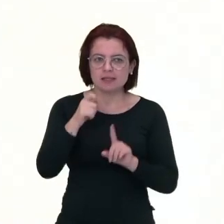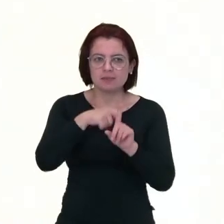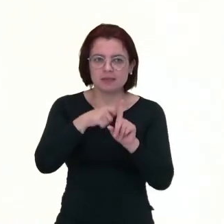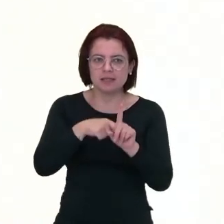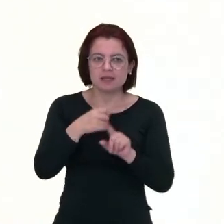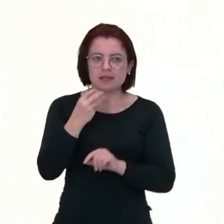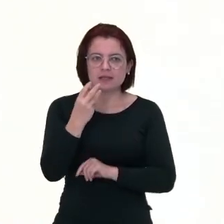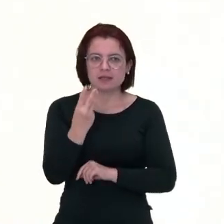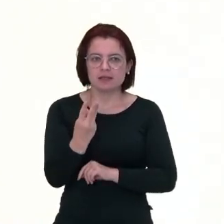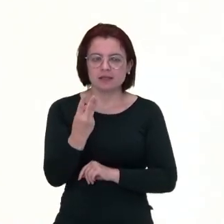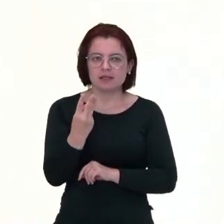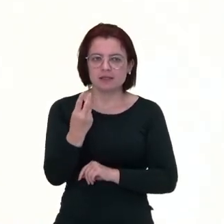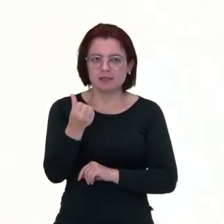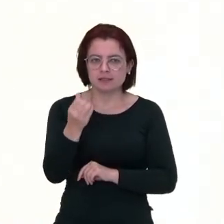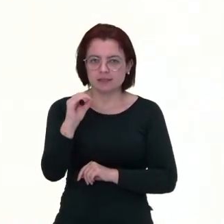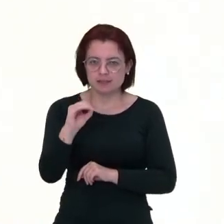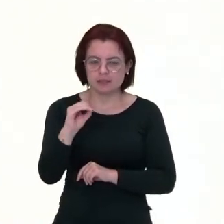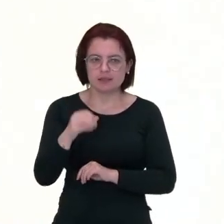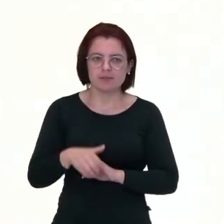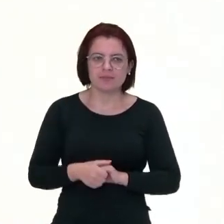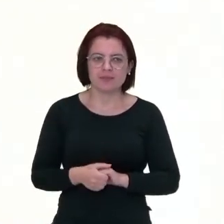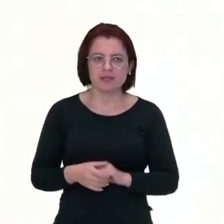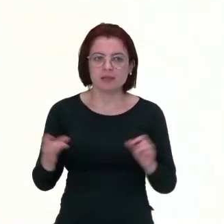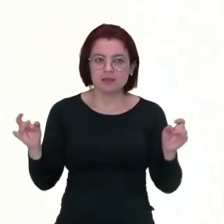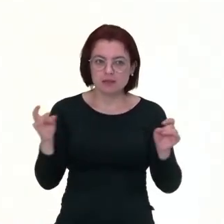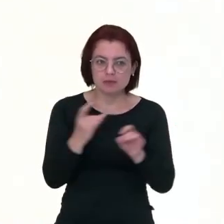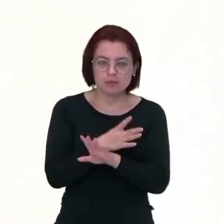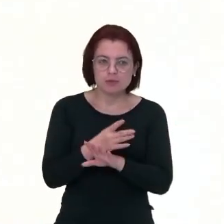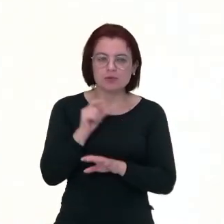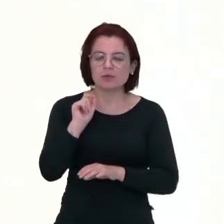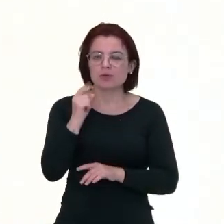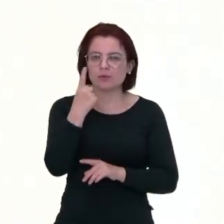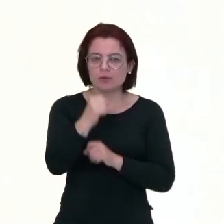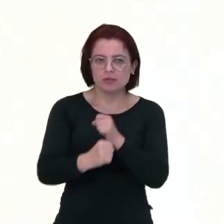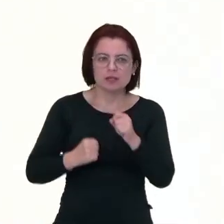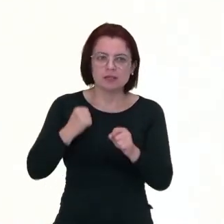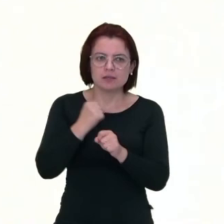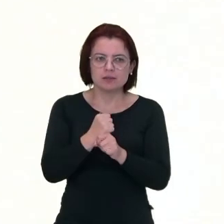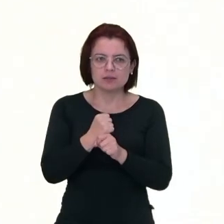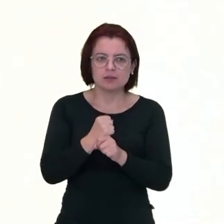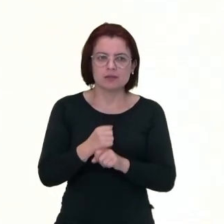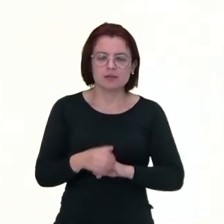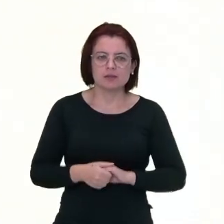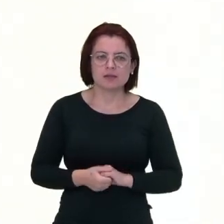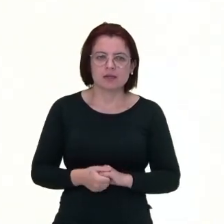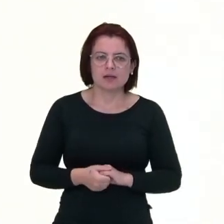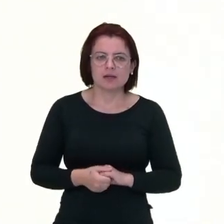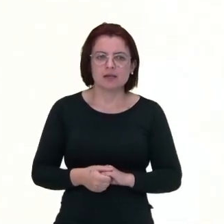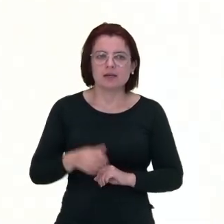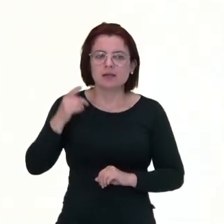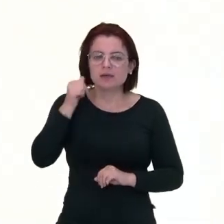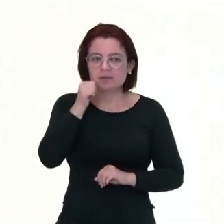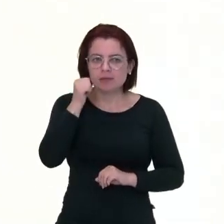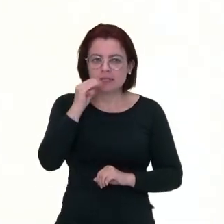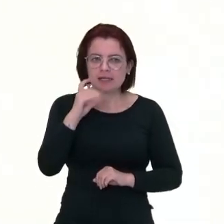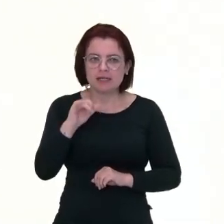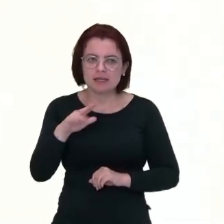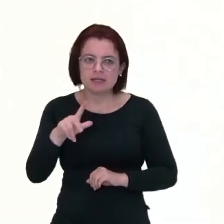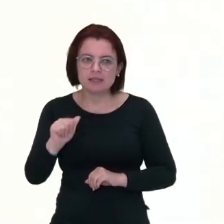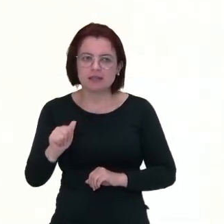meses. Então, logo, podemos concluir que no final de um ano, com a venda do notebook, a Carla vai